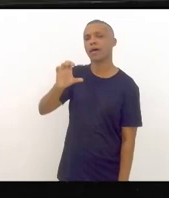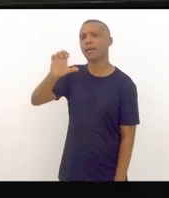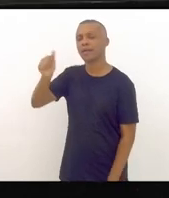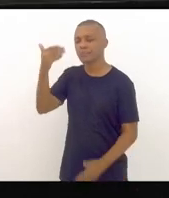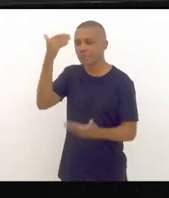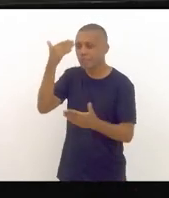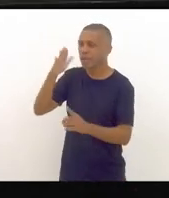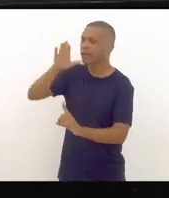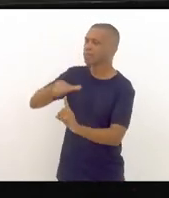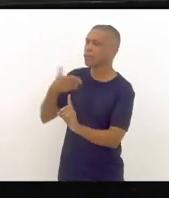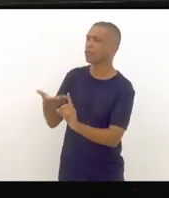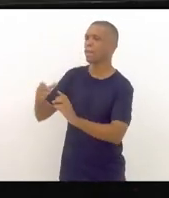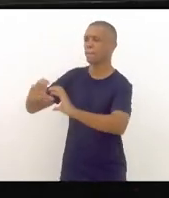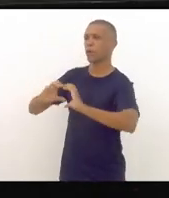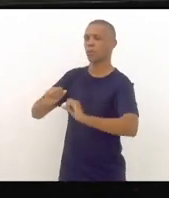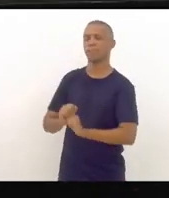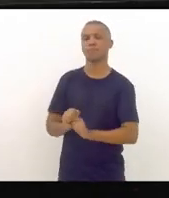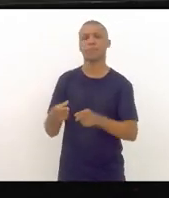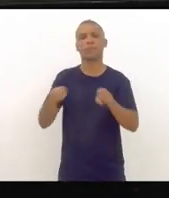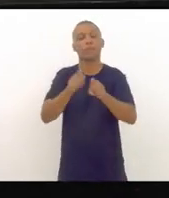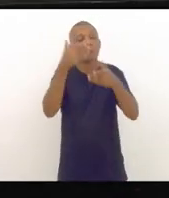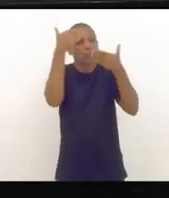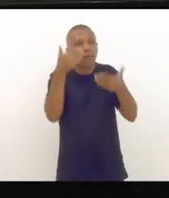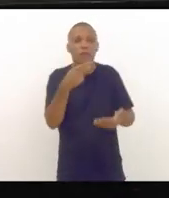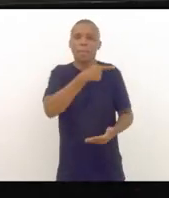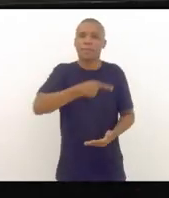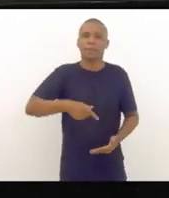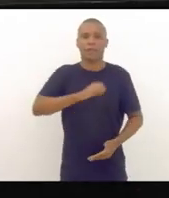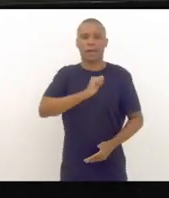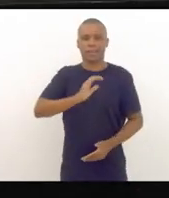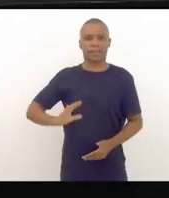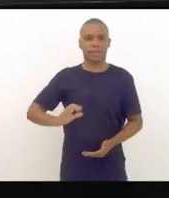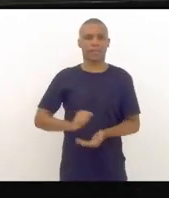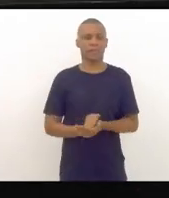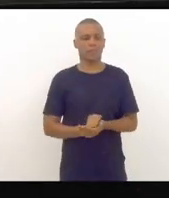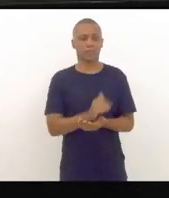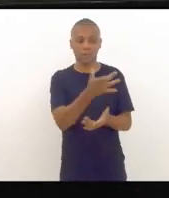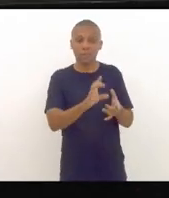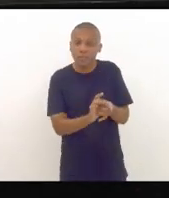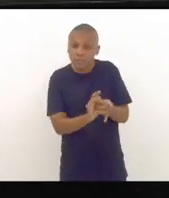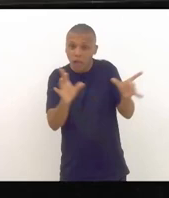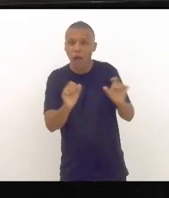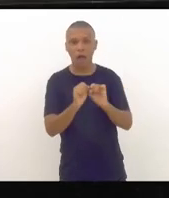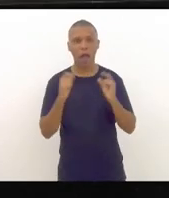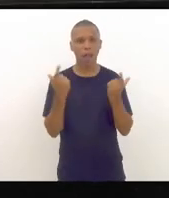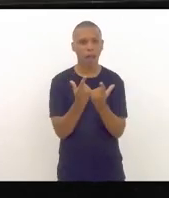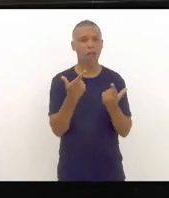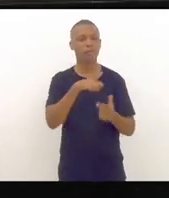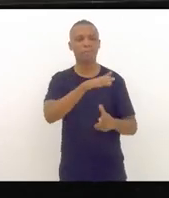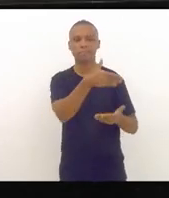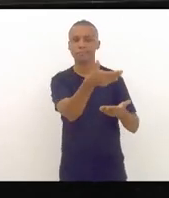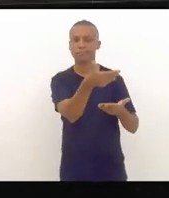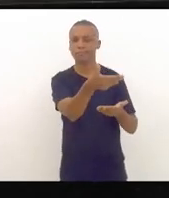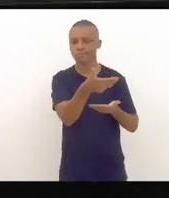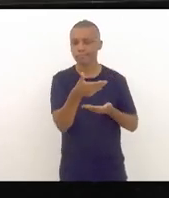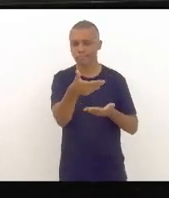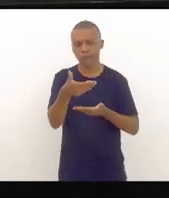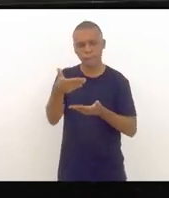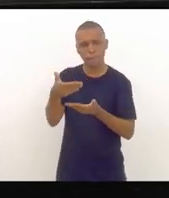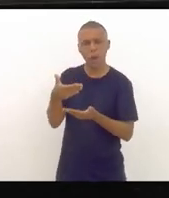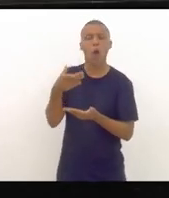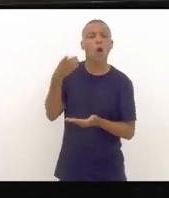obrigado de novo, presidente André Siciliano, por ter aberto as portas dessa casa, obrigado aos deputados presentes,